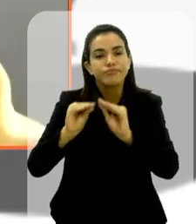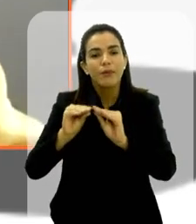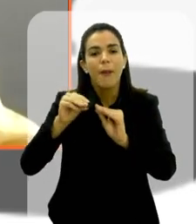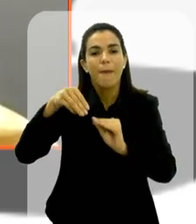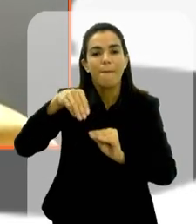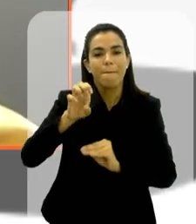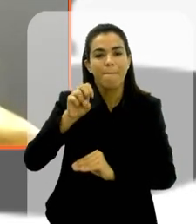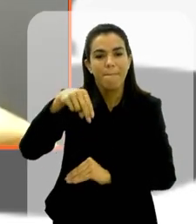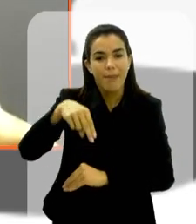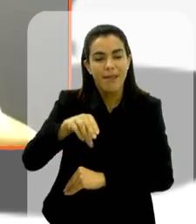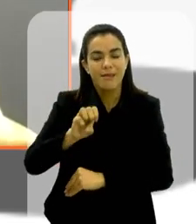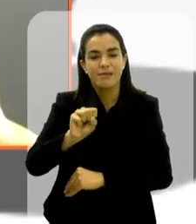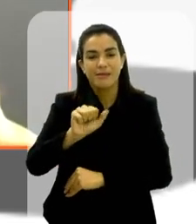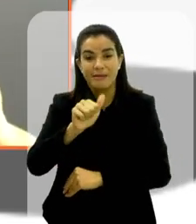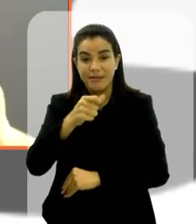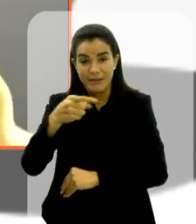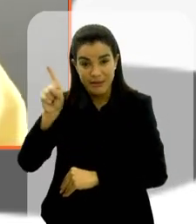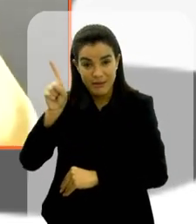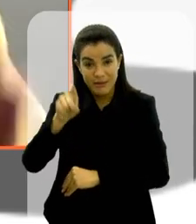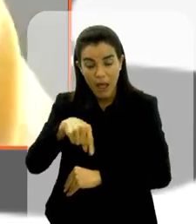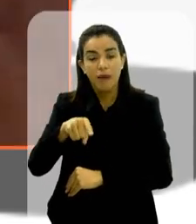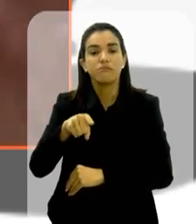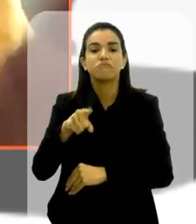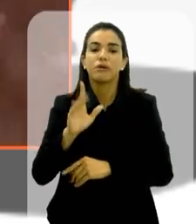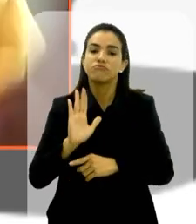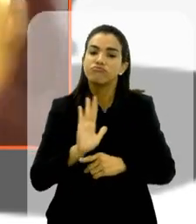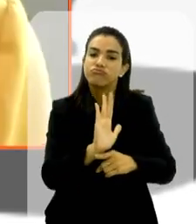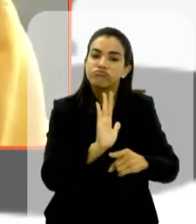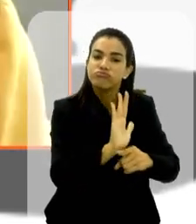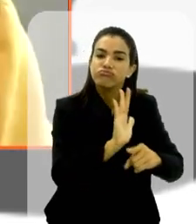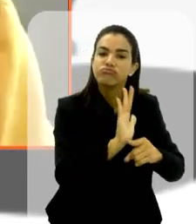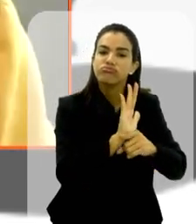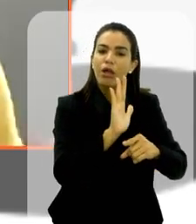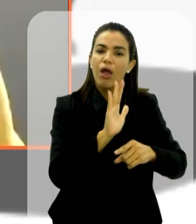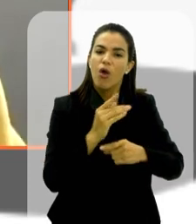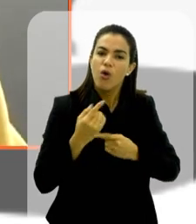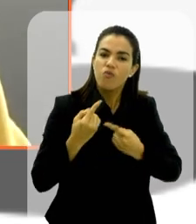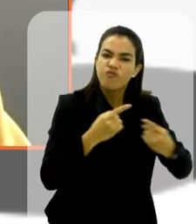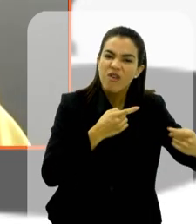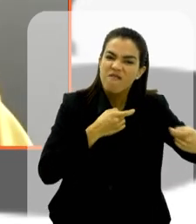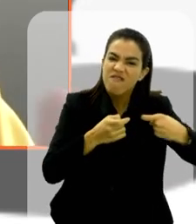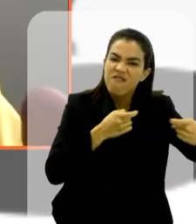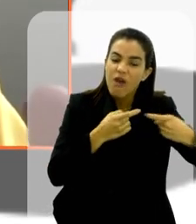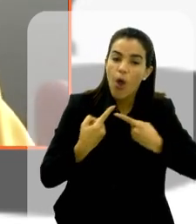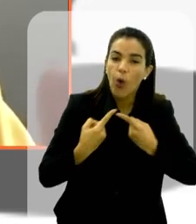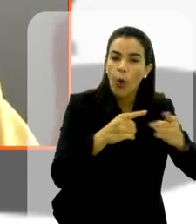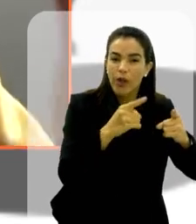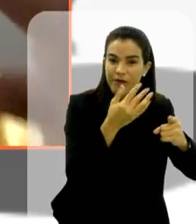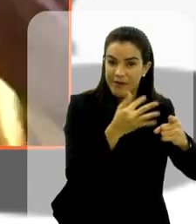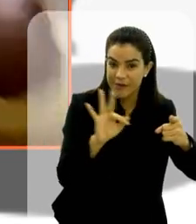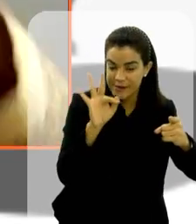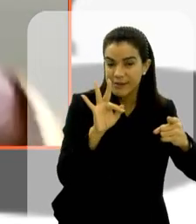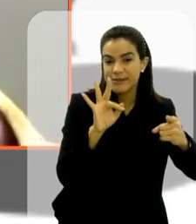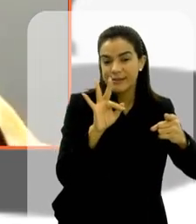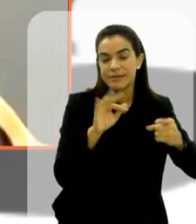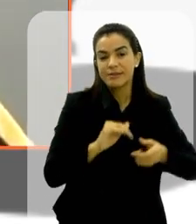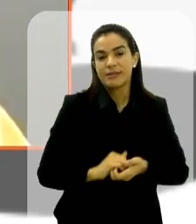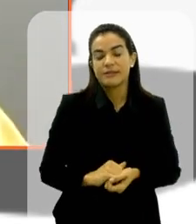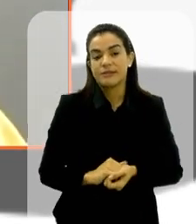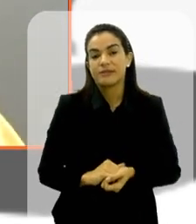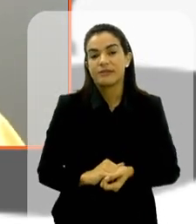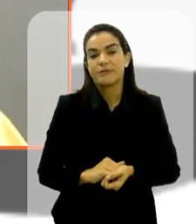para ir para de novo para o Rio de Janeiro para ajudar na luta contra os franceses. Foi quando o Mendes Sá